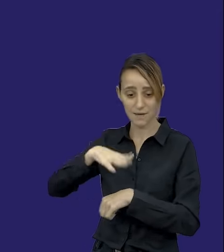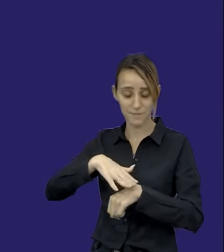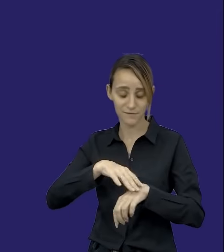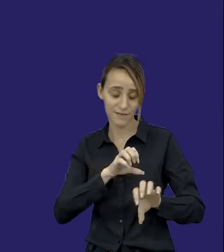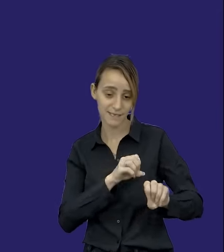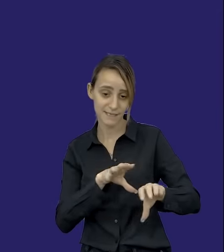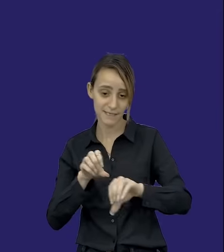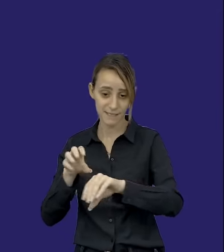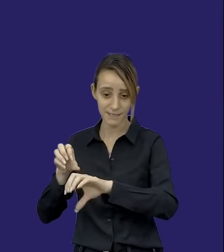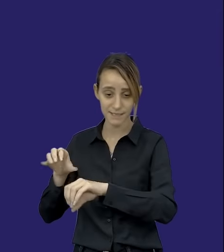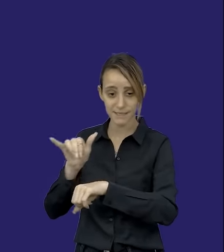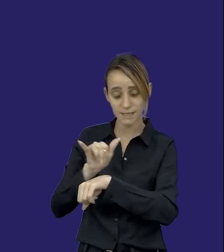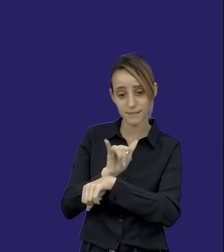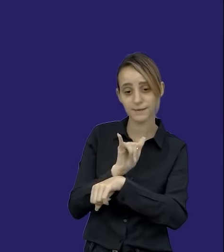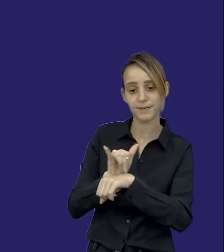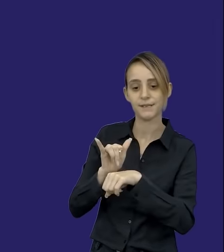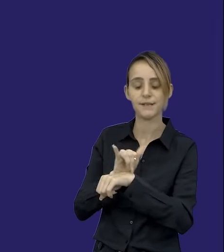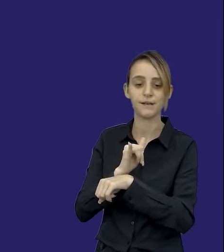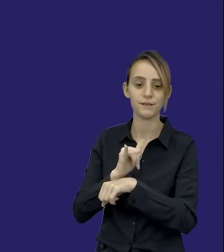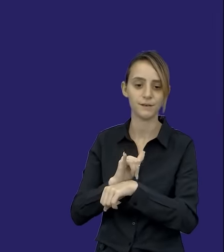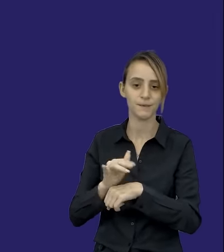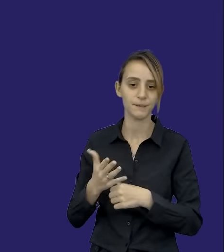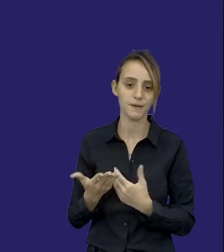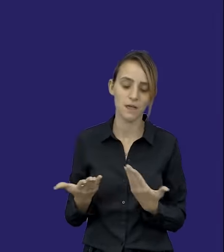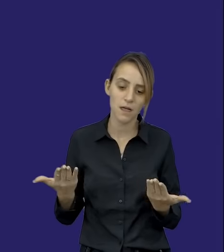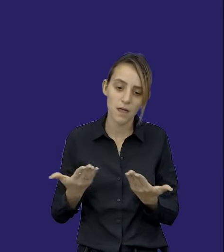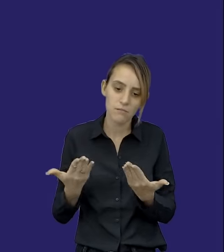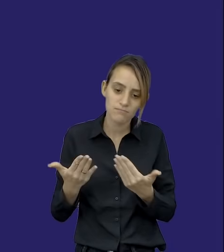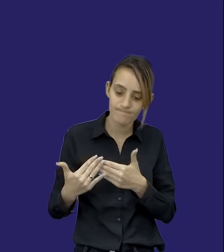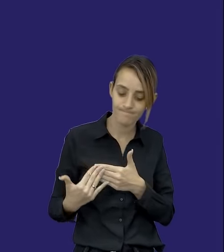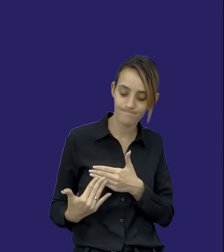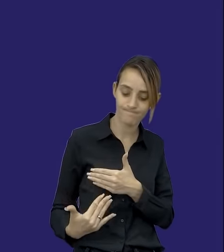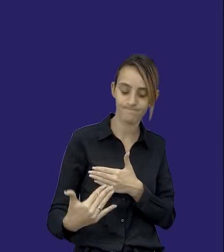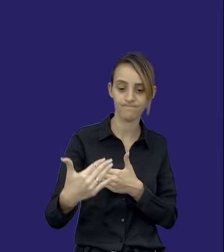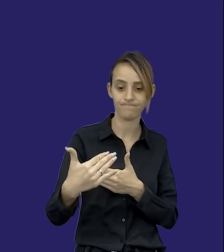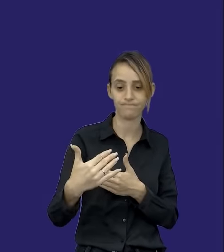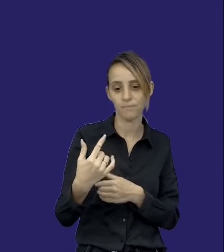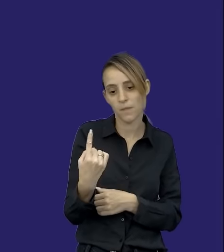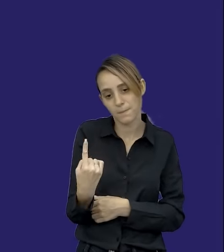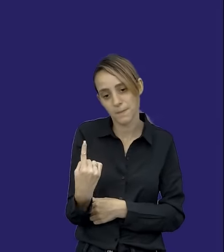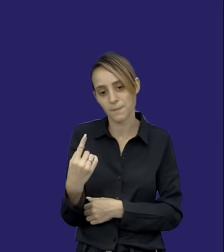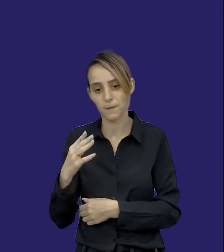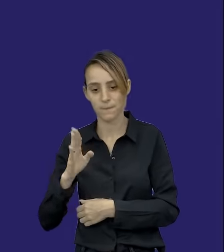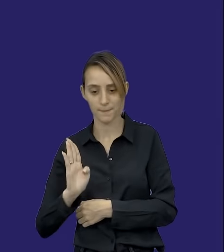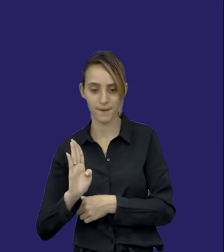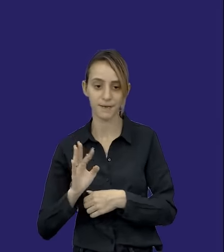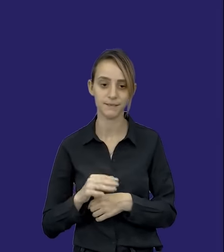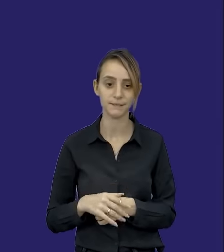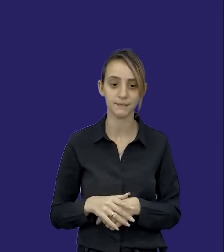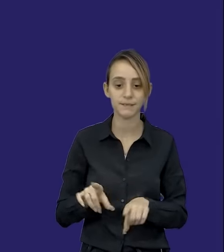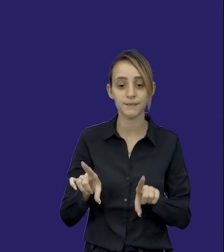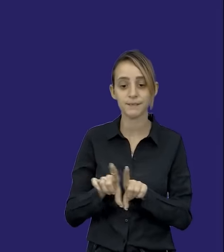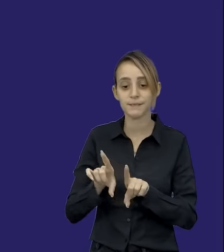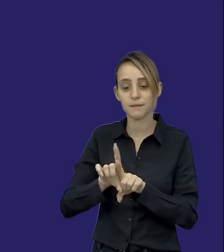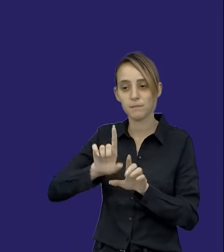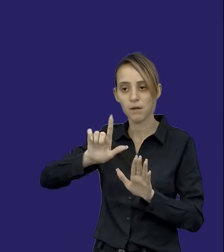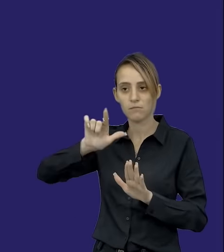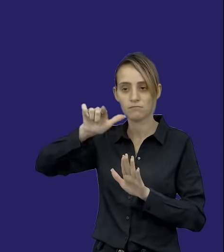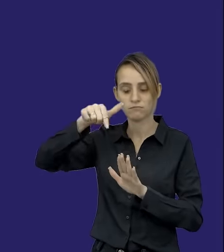que também vamos aprofundando ao longo do primeiro bimestre. E no